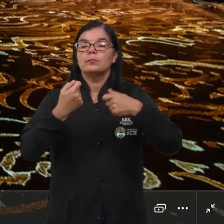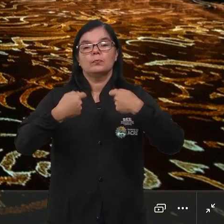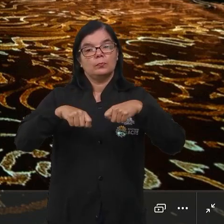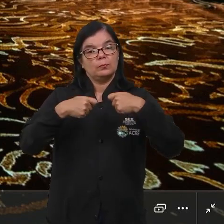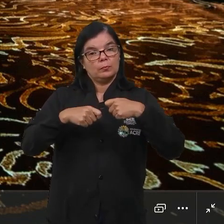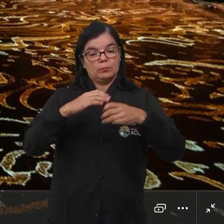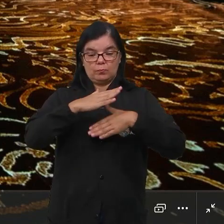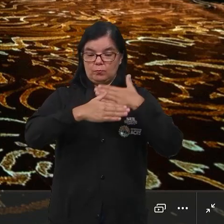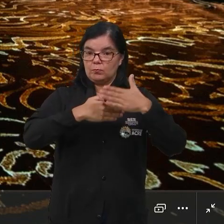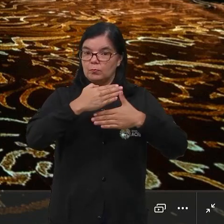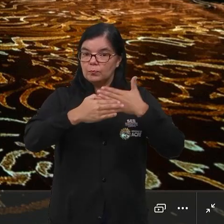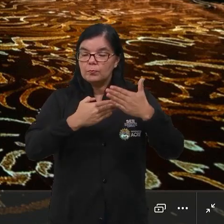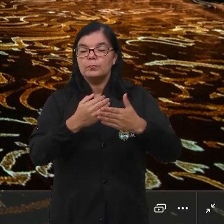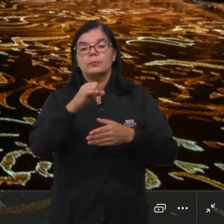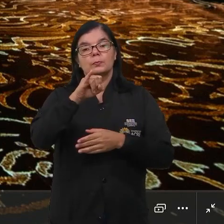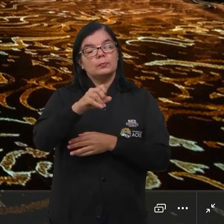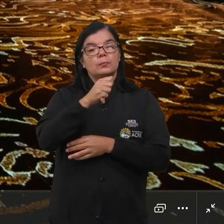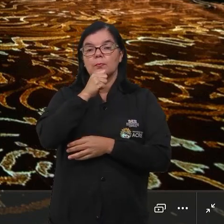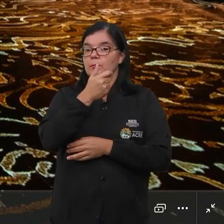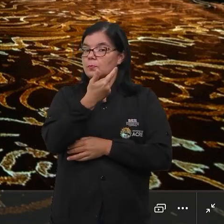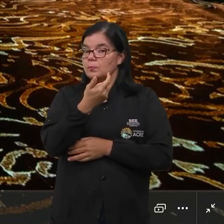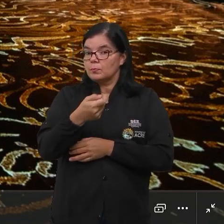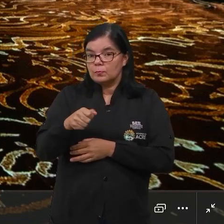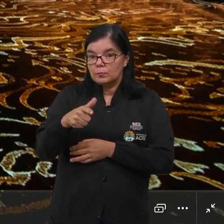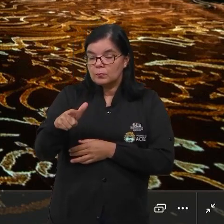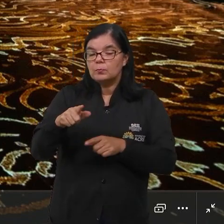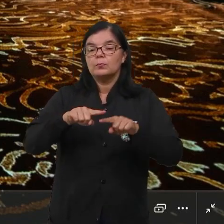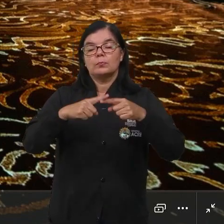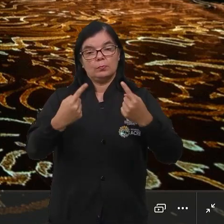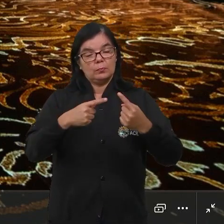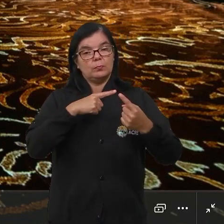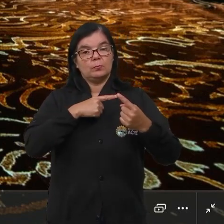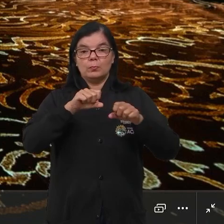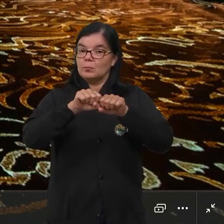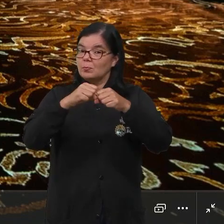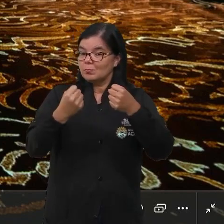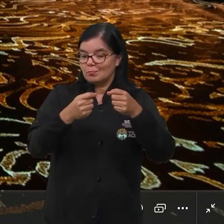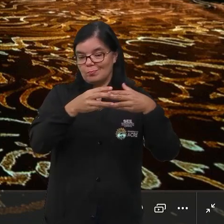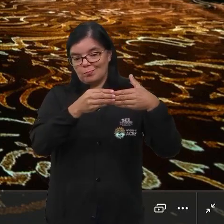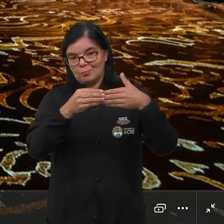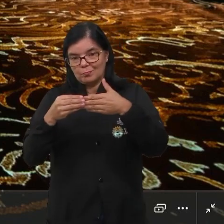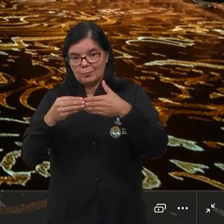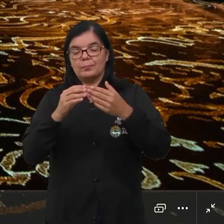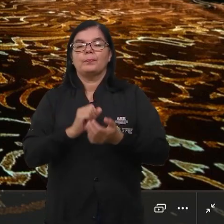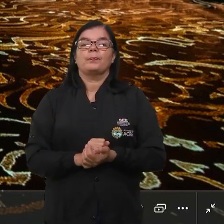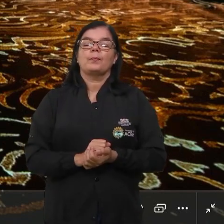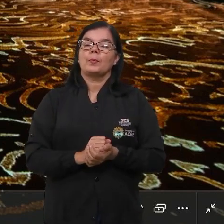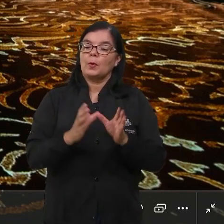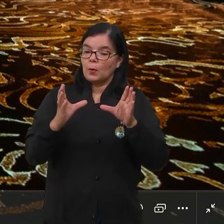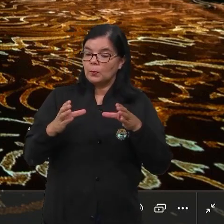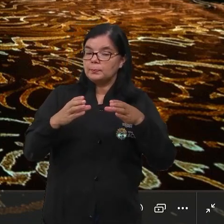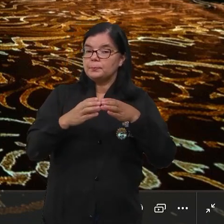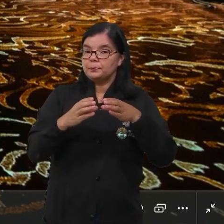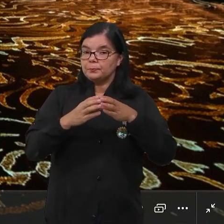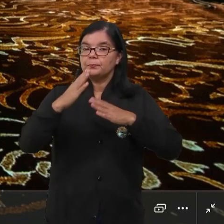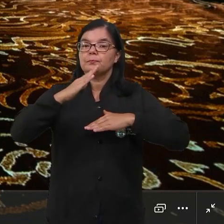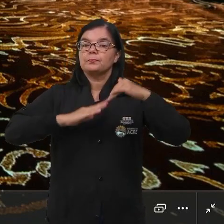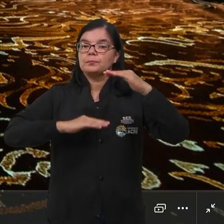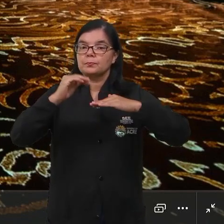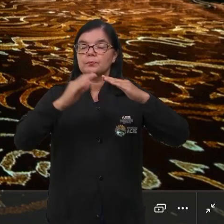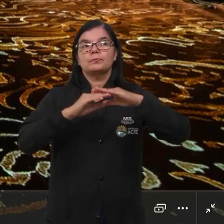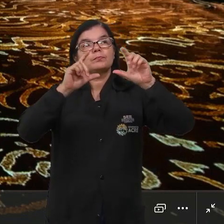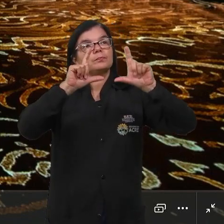muito bem embalado. Ainda que não seja, precisa ser bem embalado para não danificar no caminho. Uma equipe especializada para